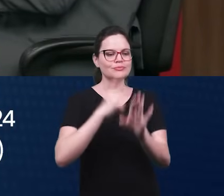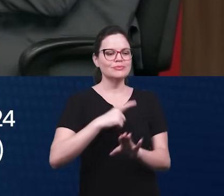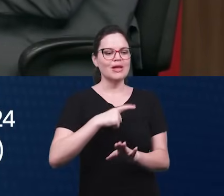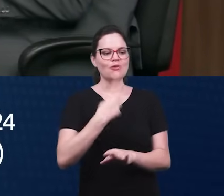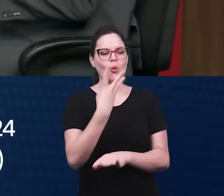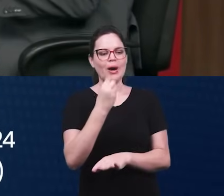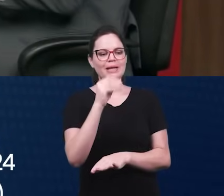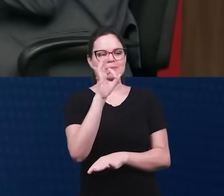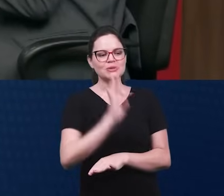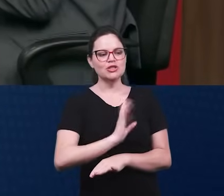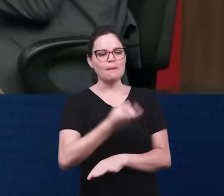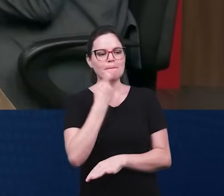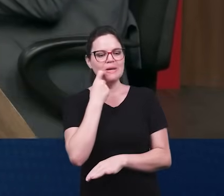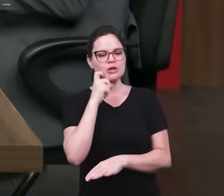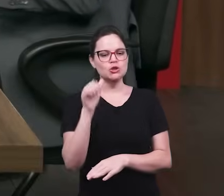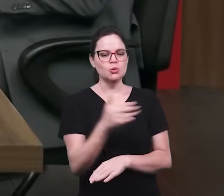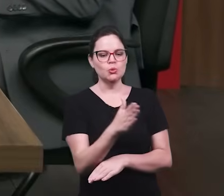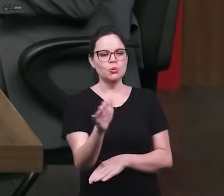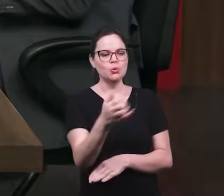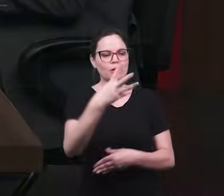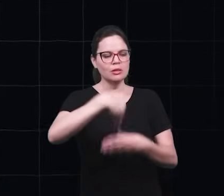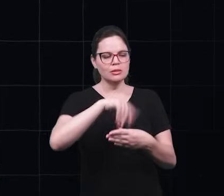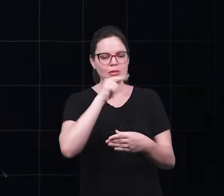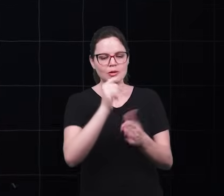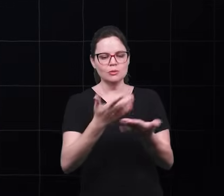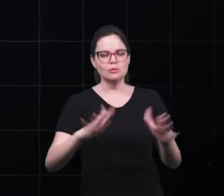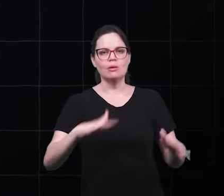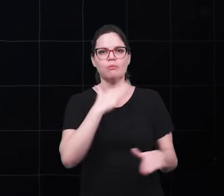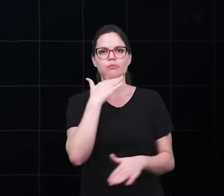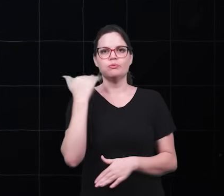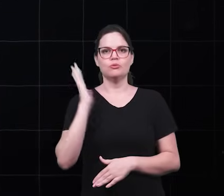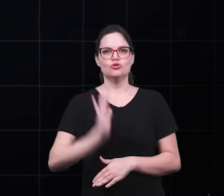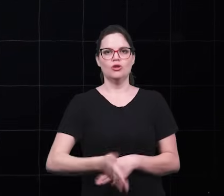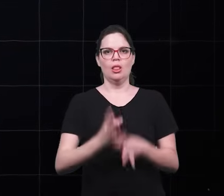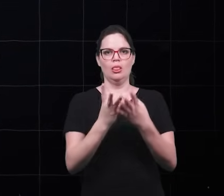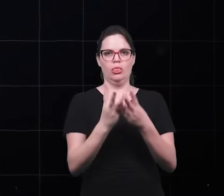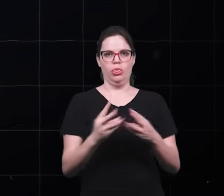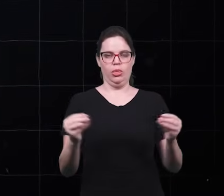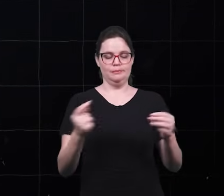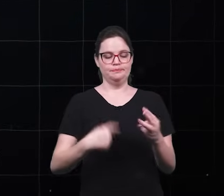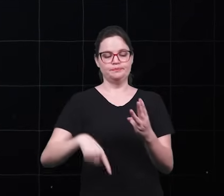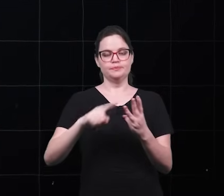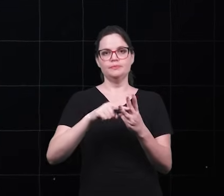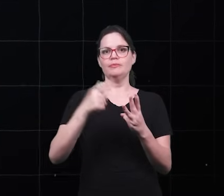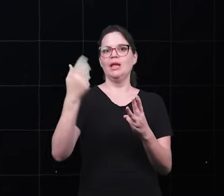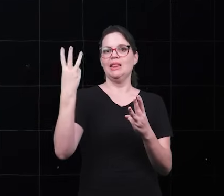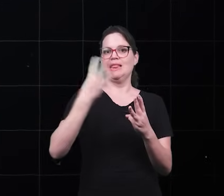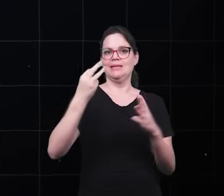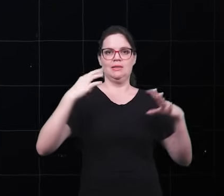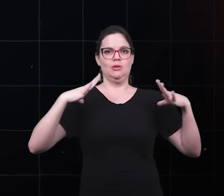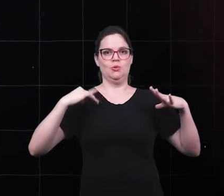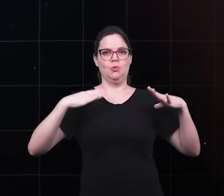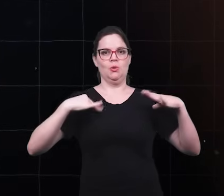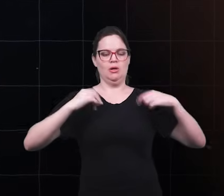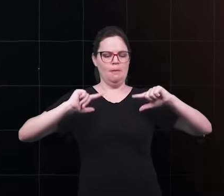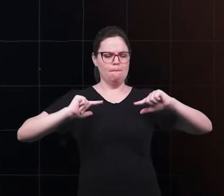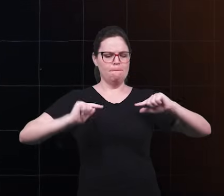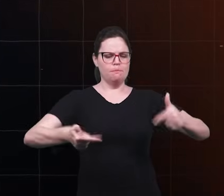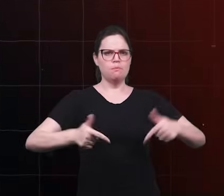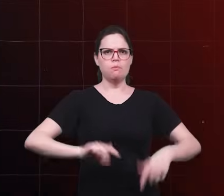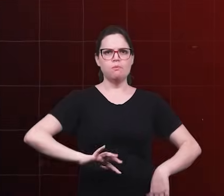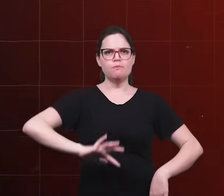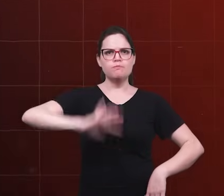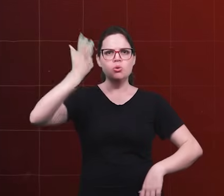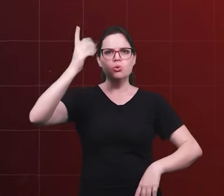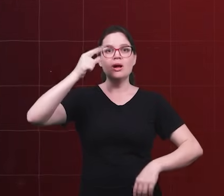Apocalipse capítulo 8, verso 10, diz assim: "E o terceiro anjo tocou a sua trombeta, e caiu do